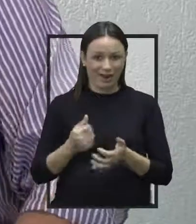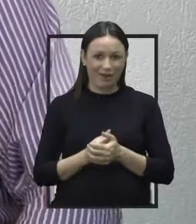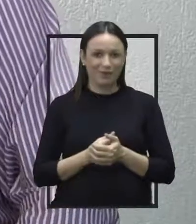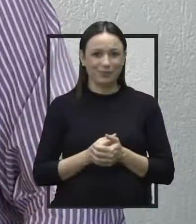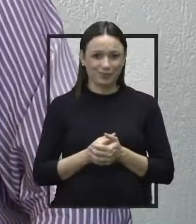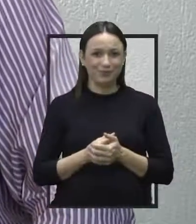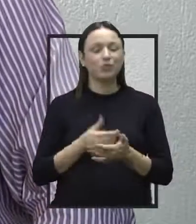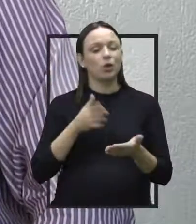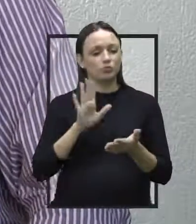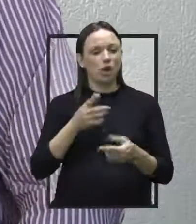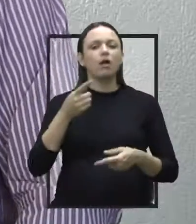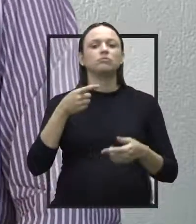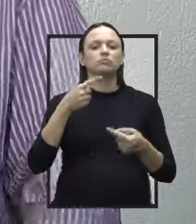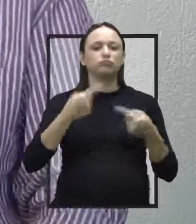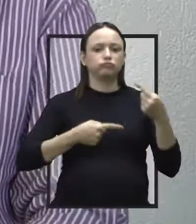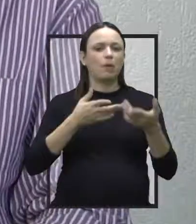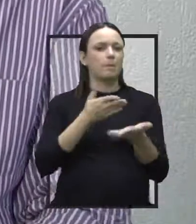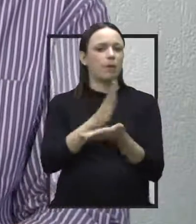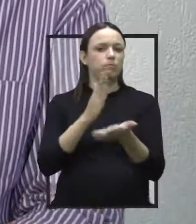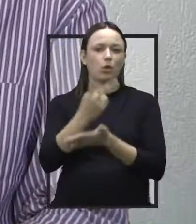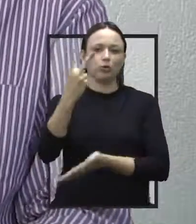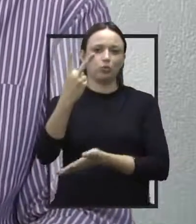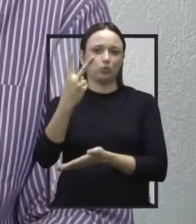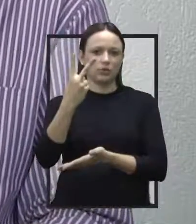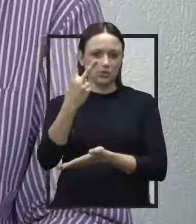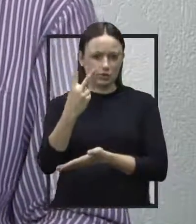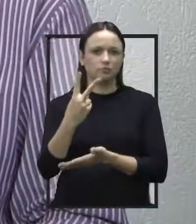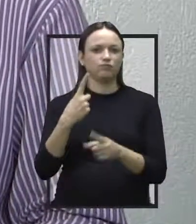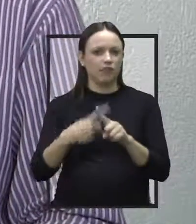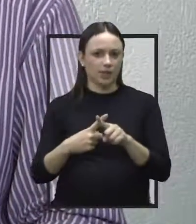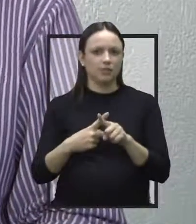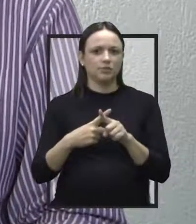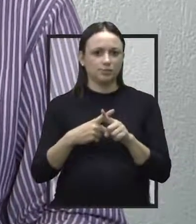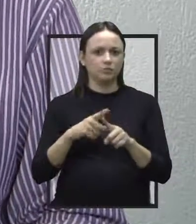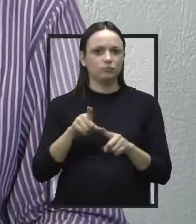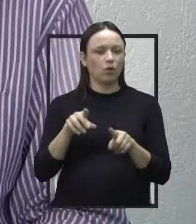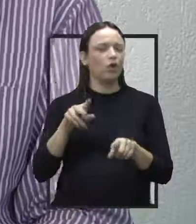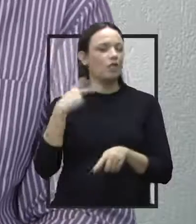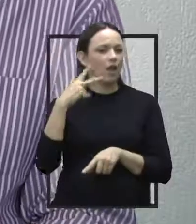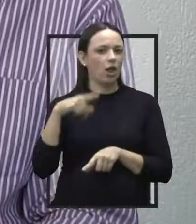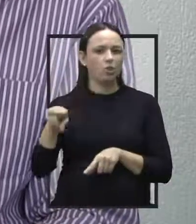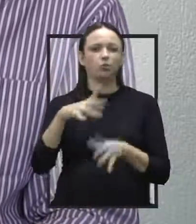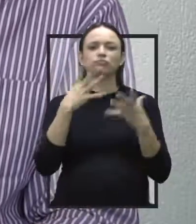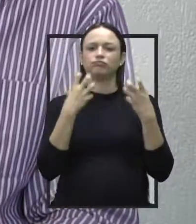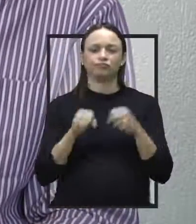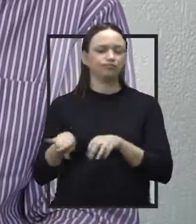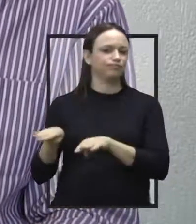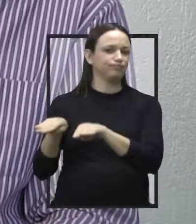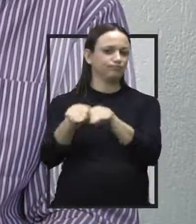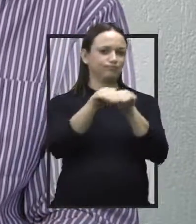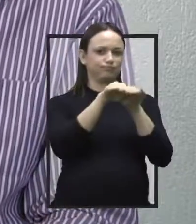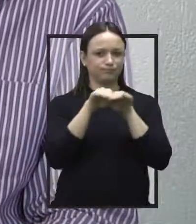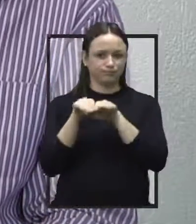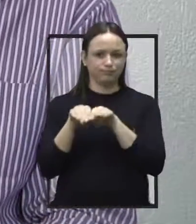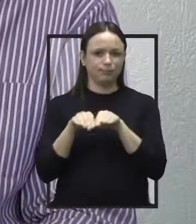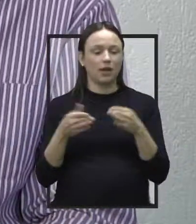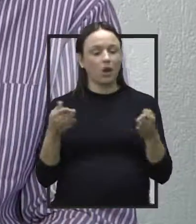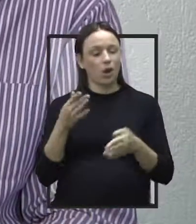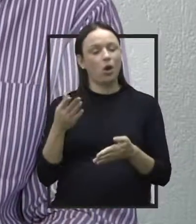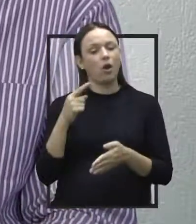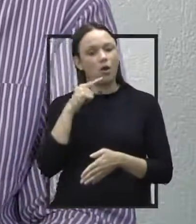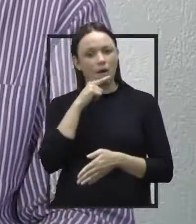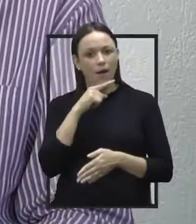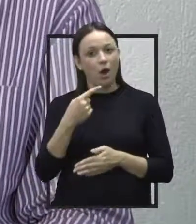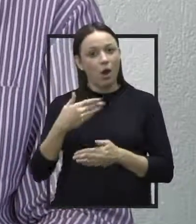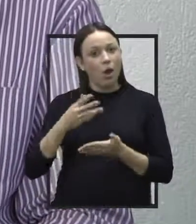aprovado em primeira e segunda discussão, com a aprovação de todos os vereadores por unanimidade, e agora é óbvio, nós temos que dar